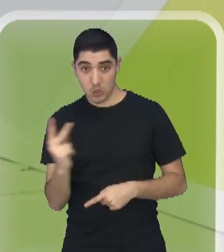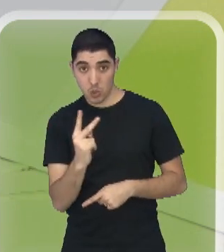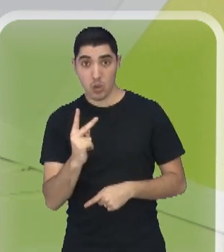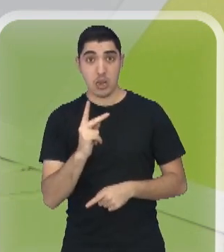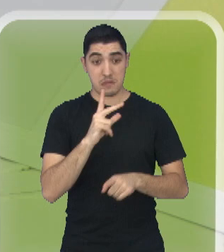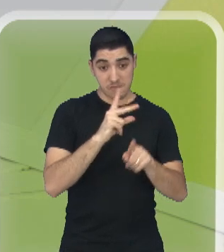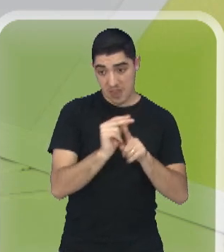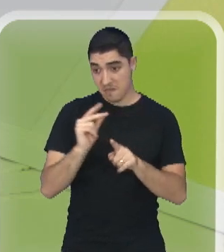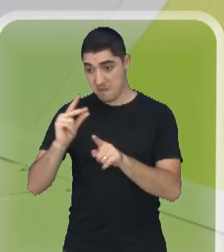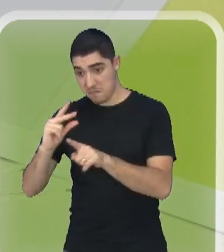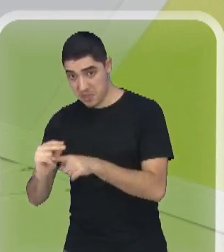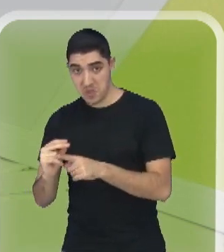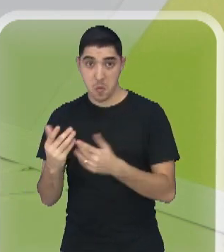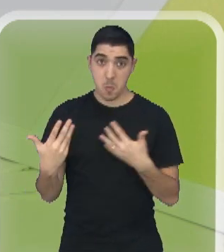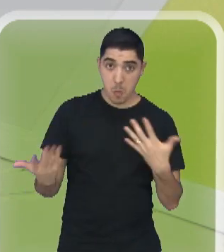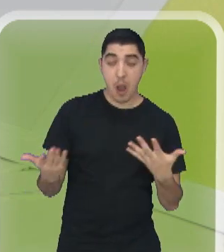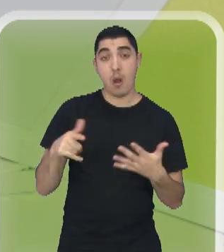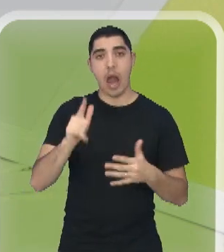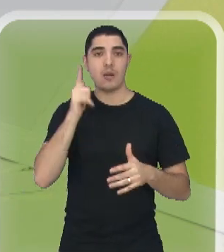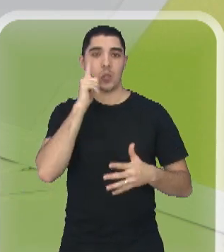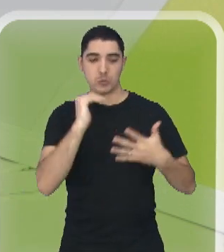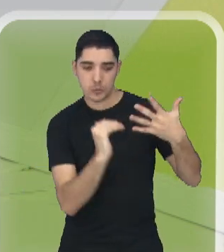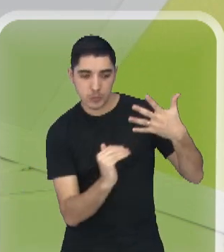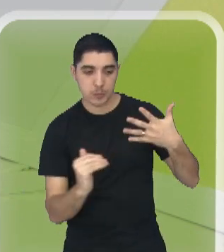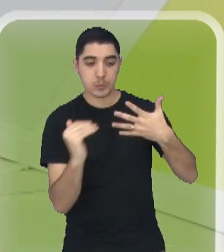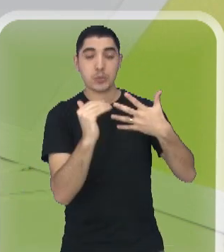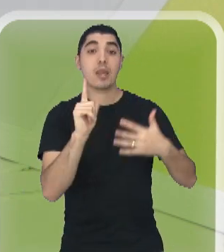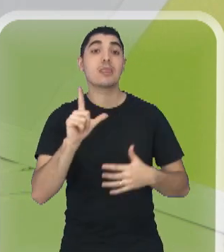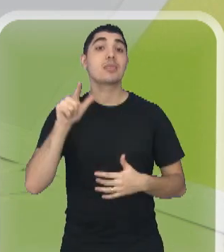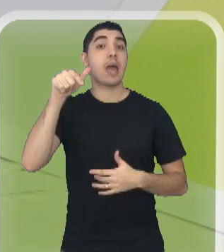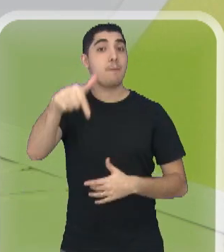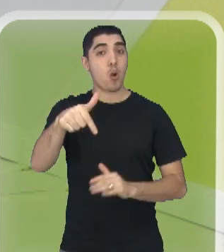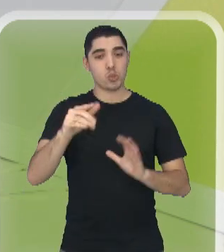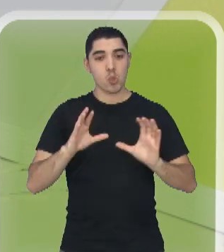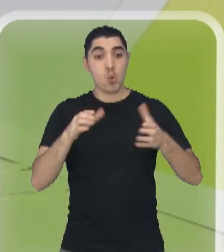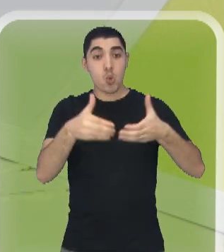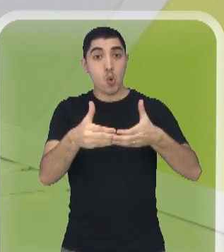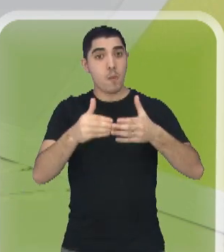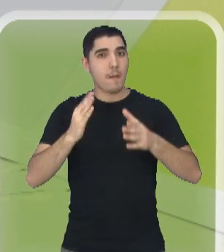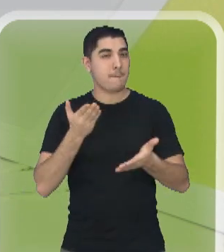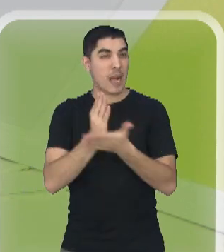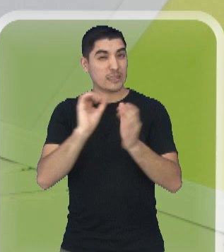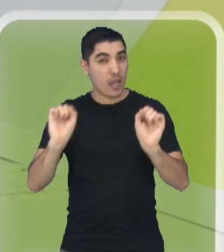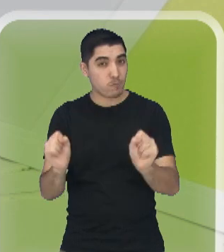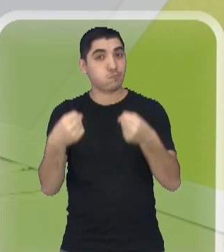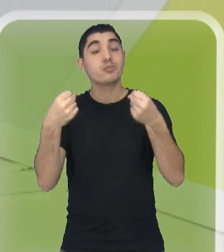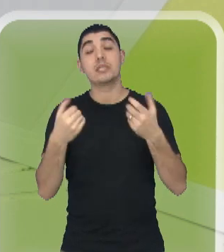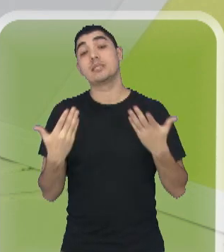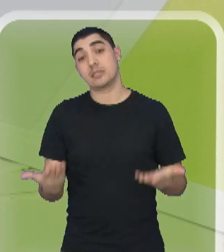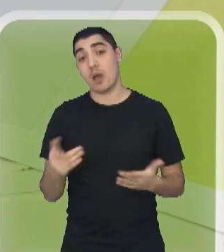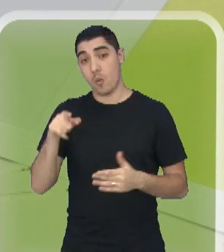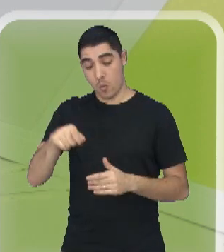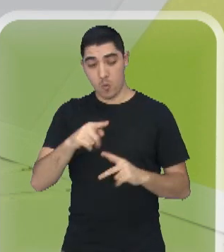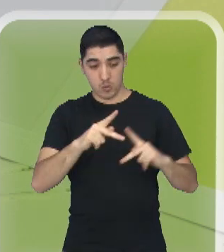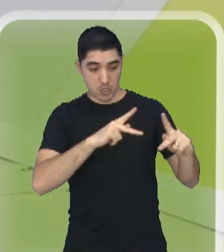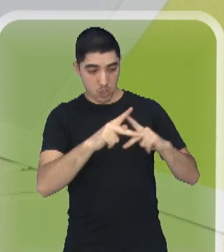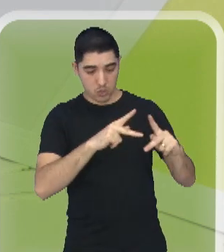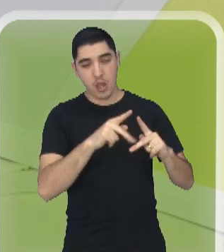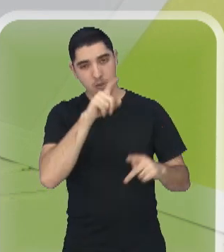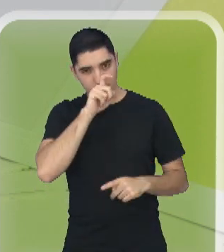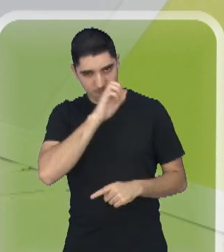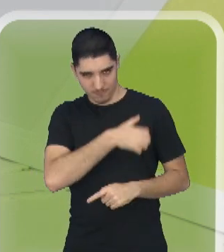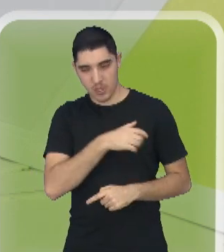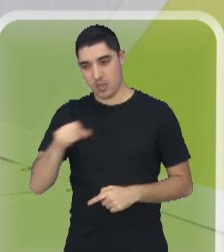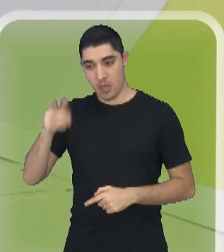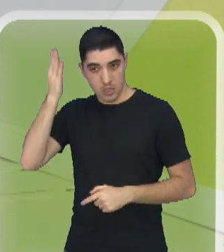ou outra equipe na próxima fase, a fase de mata-mata da competição. São José e Taubaté estão empatados com 6 pontos cada, mas